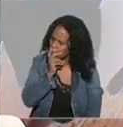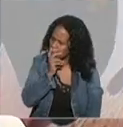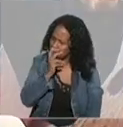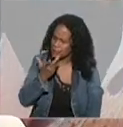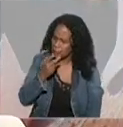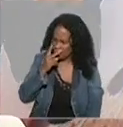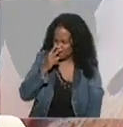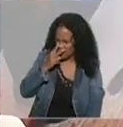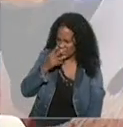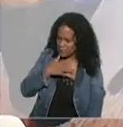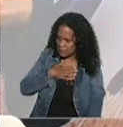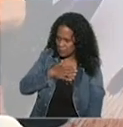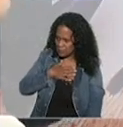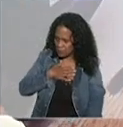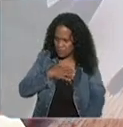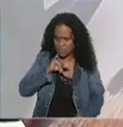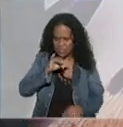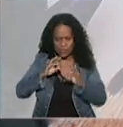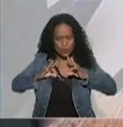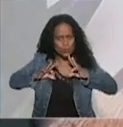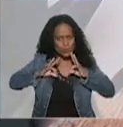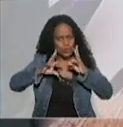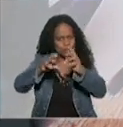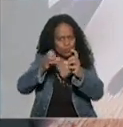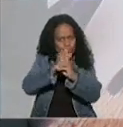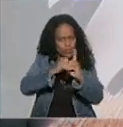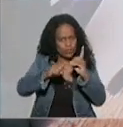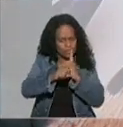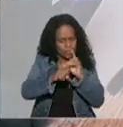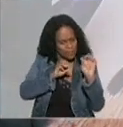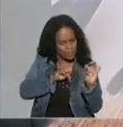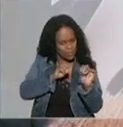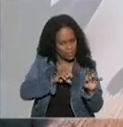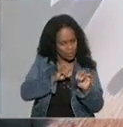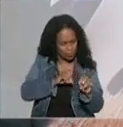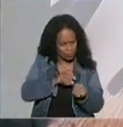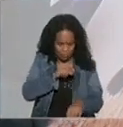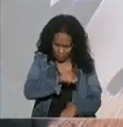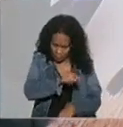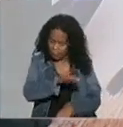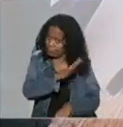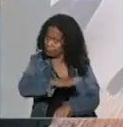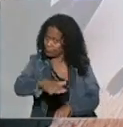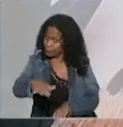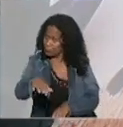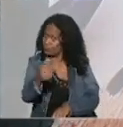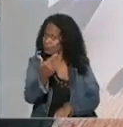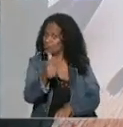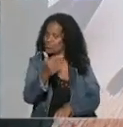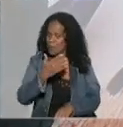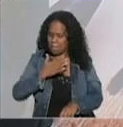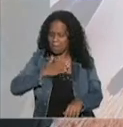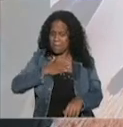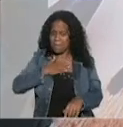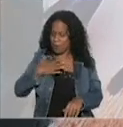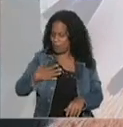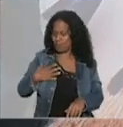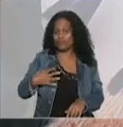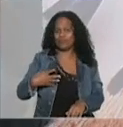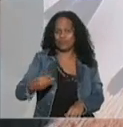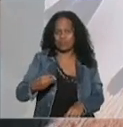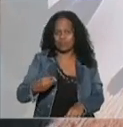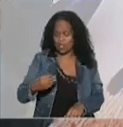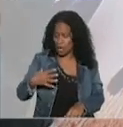assim, se toda a sociedade está educando aquela criança, é responsável pela criança, não existe assim o meu filho, né, o